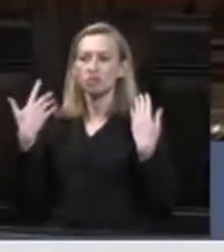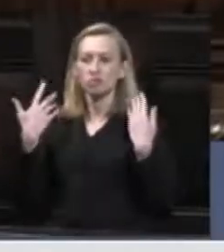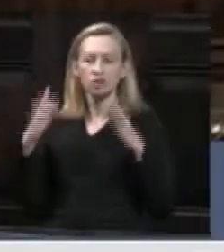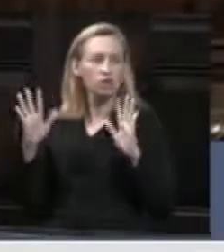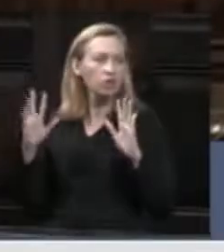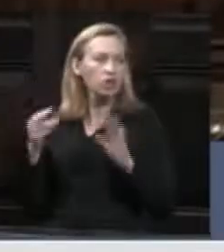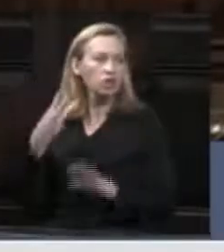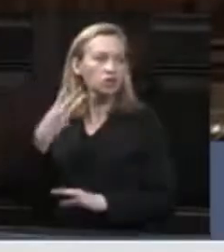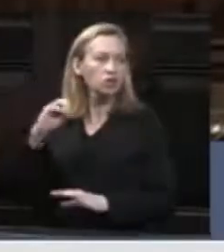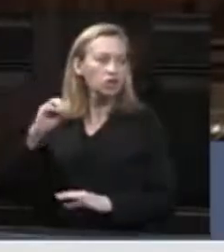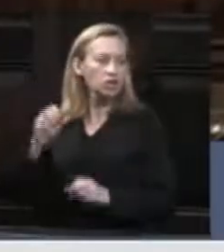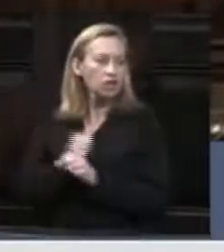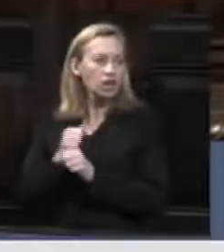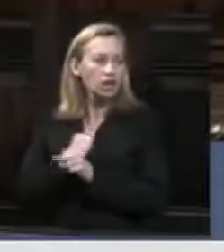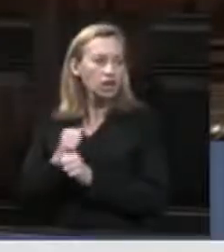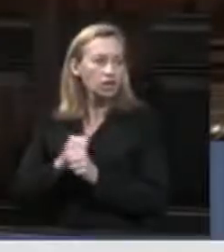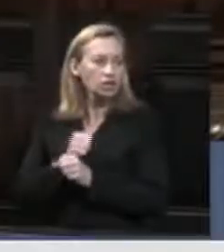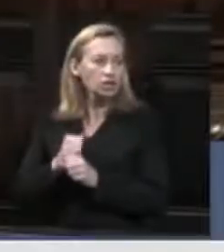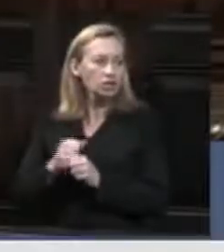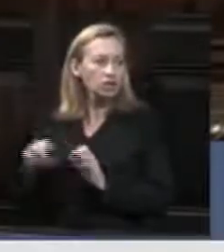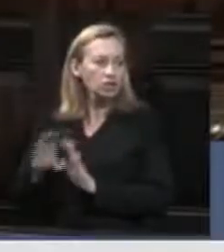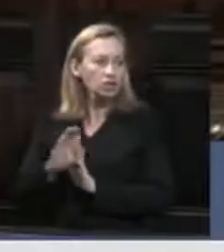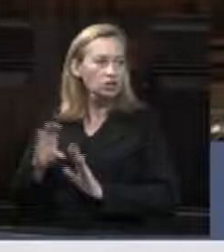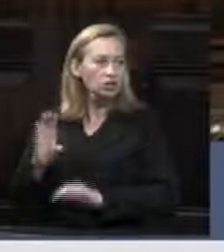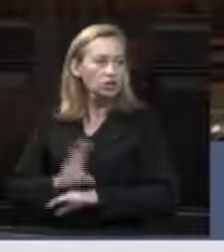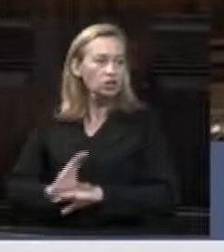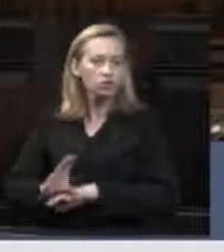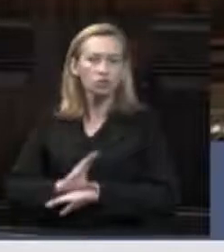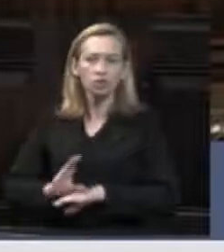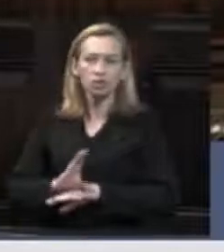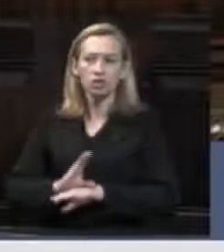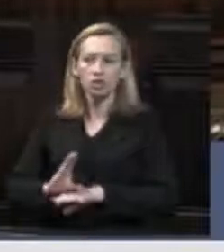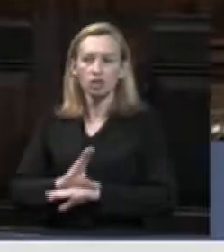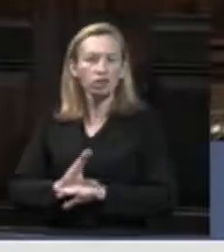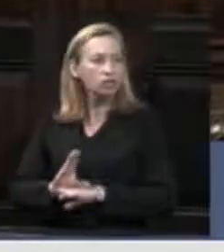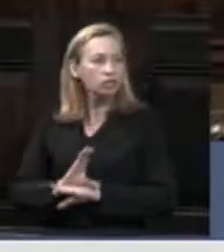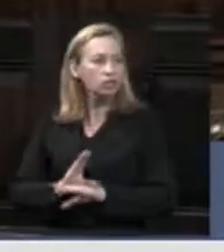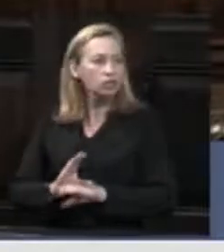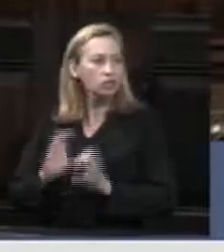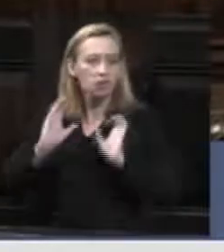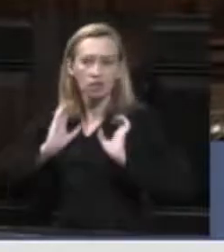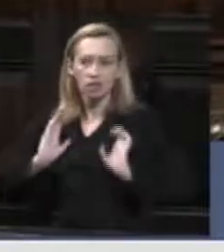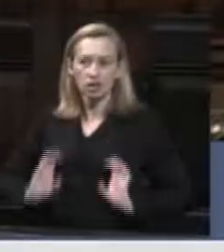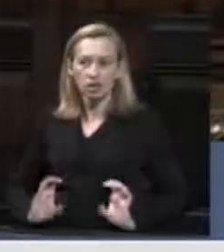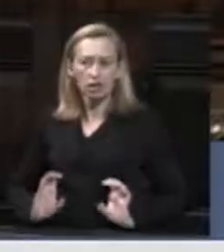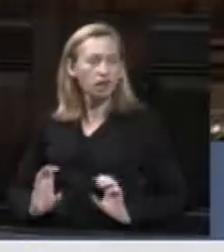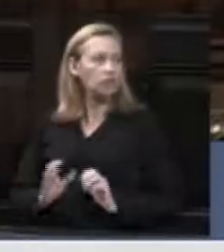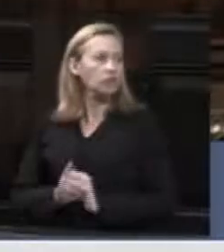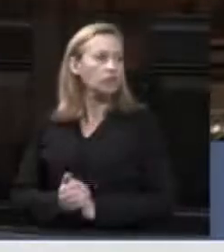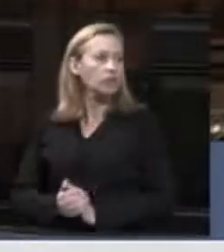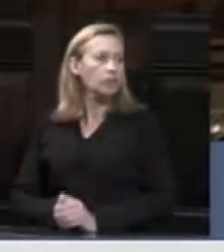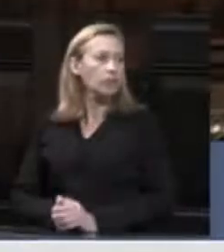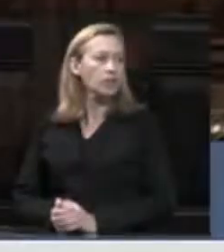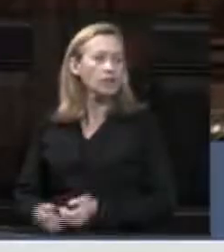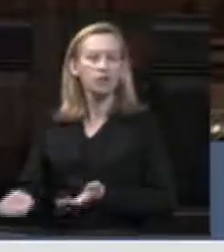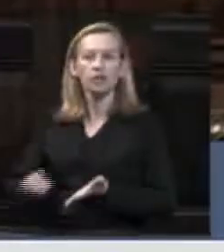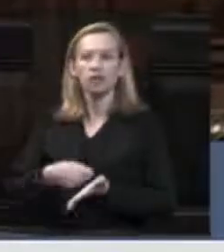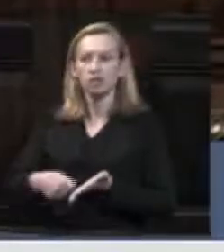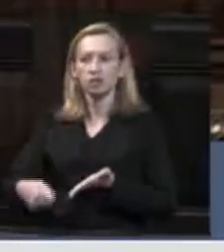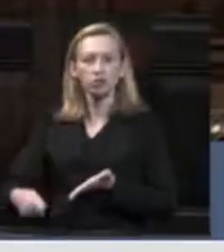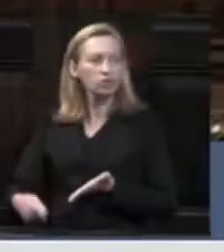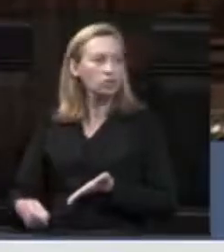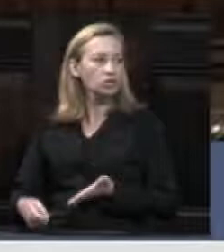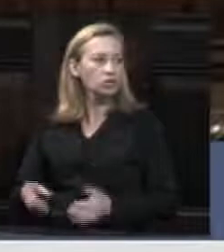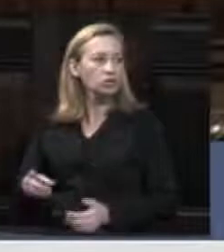anos da Constituição, outrora chamada Constituição Cidadã, Constituição que contou com a sua assinatura como deputado constituinte.